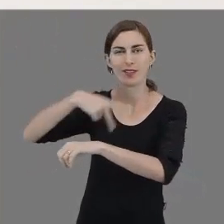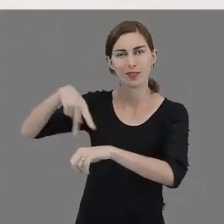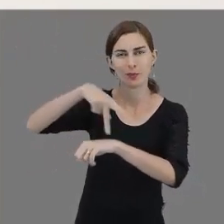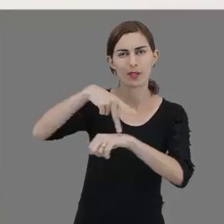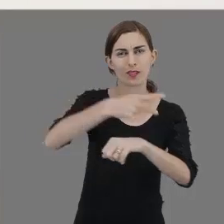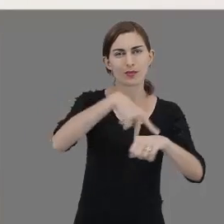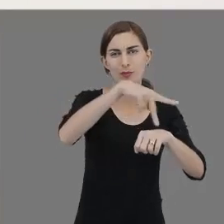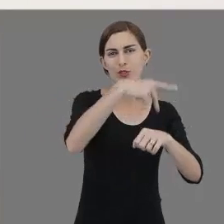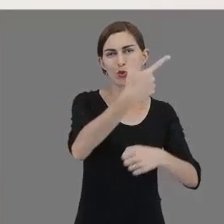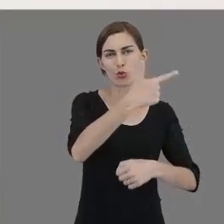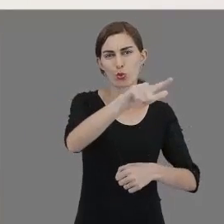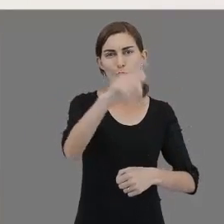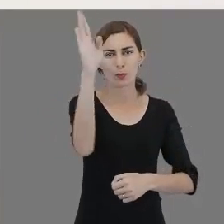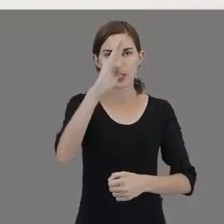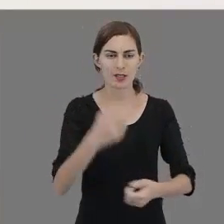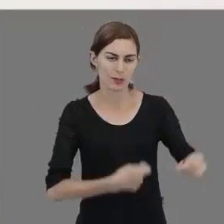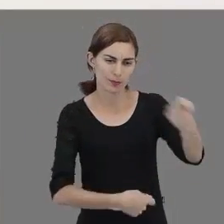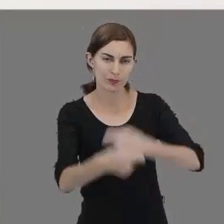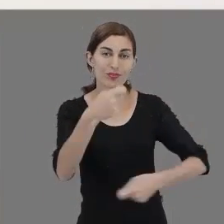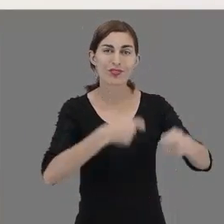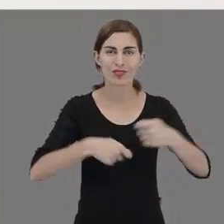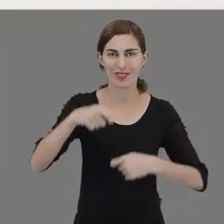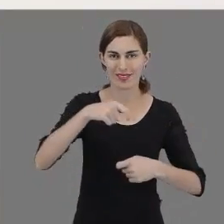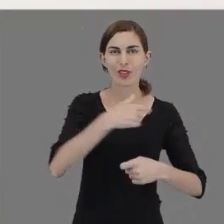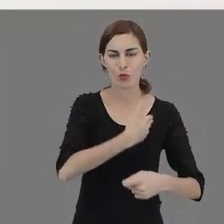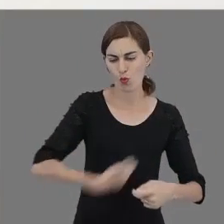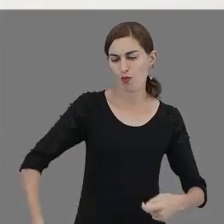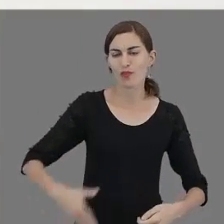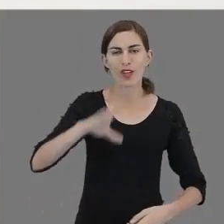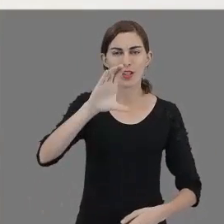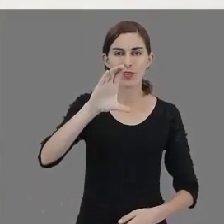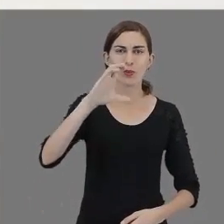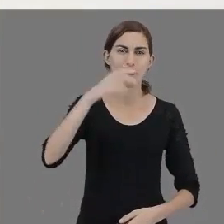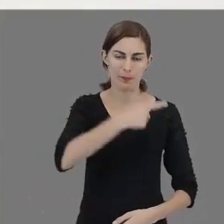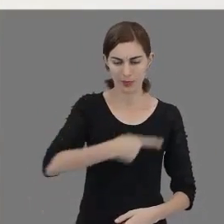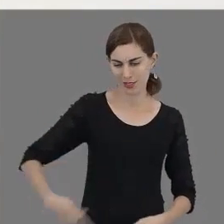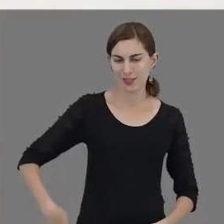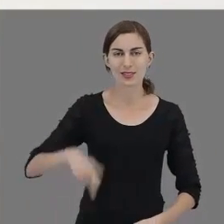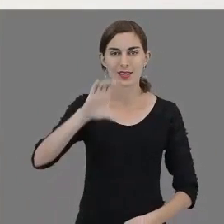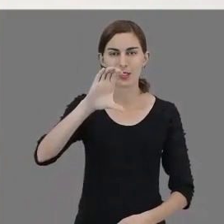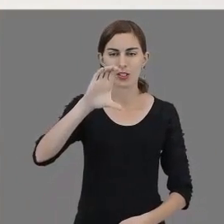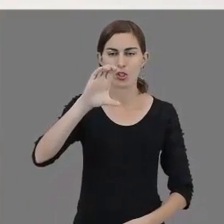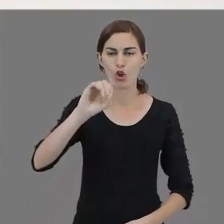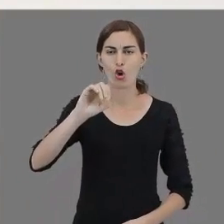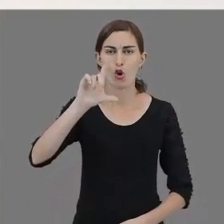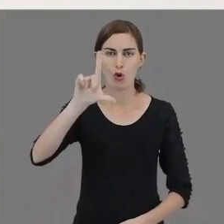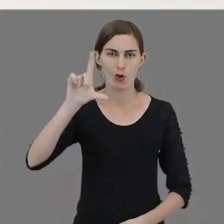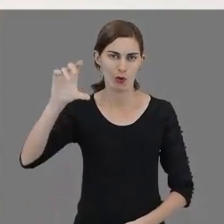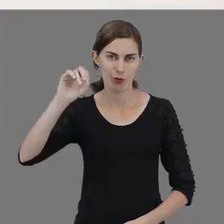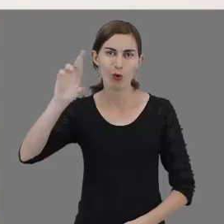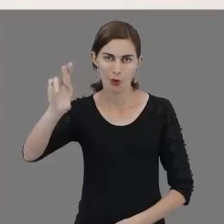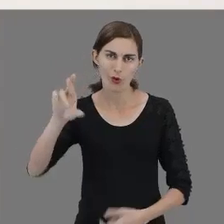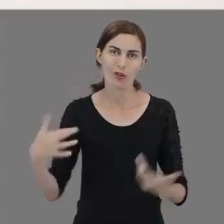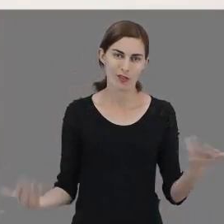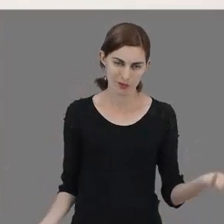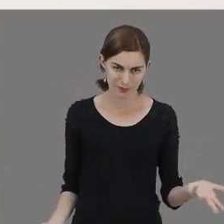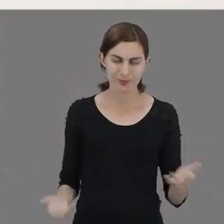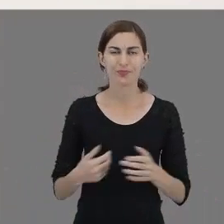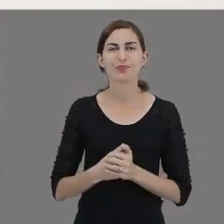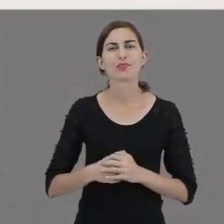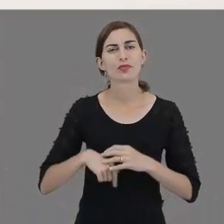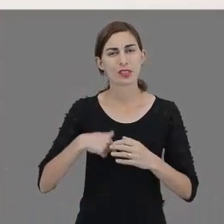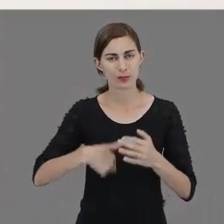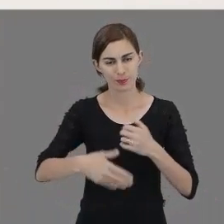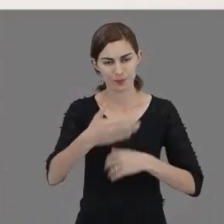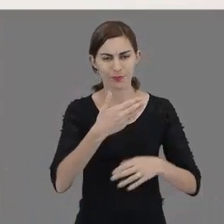foi preciso, então, que fossem se implantadas novas práticas, exatamente para eliminar essa ineficiência que havia no Estado.